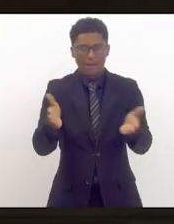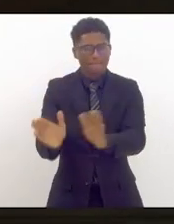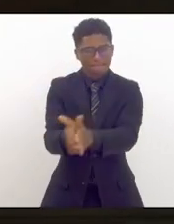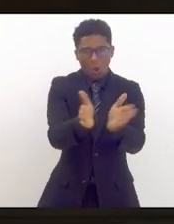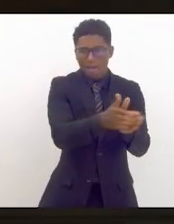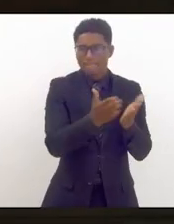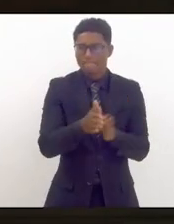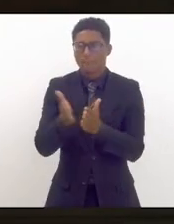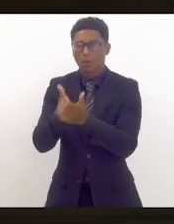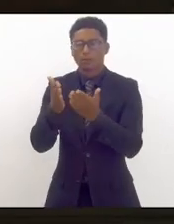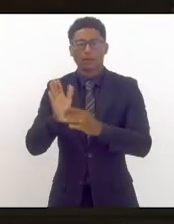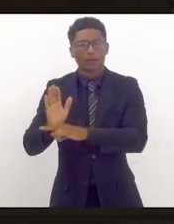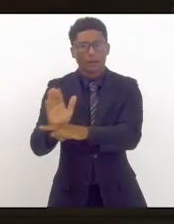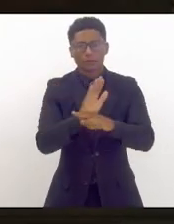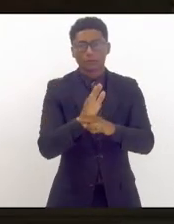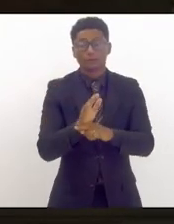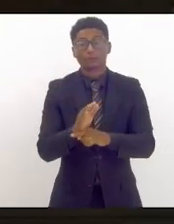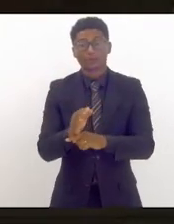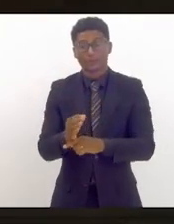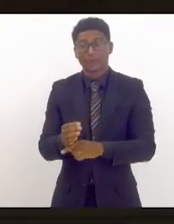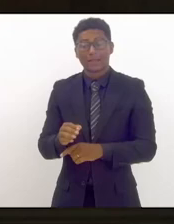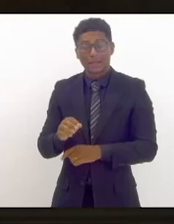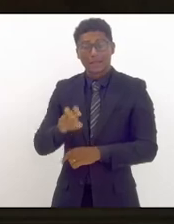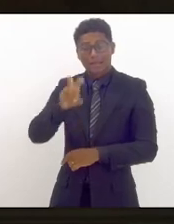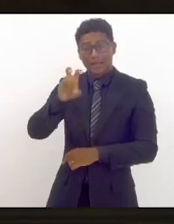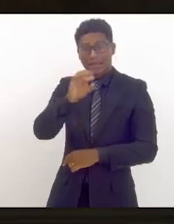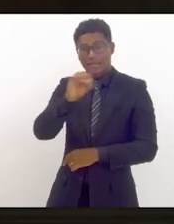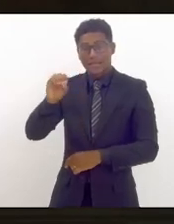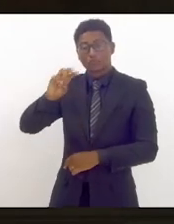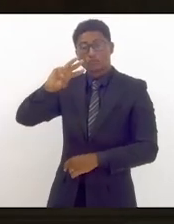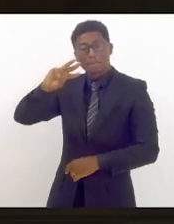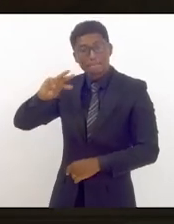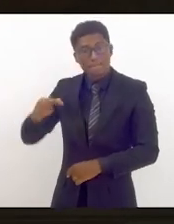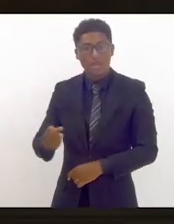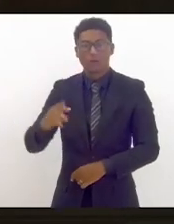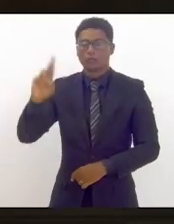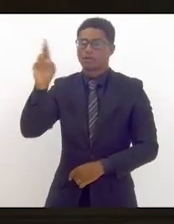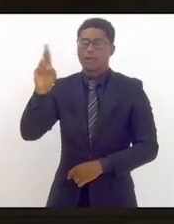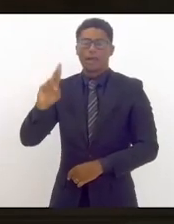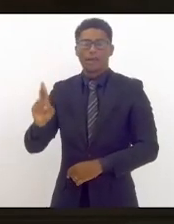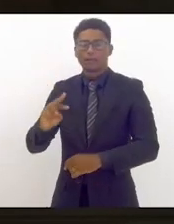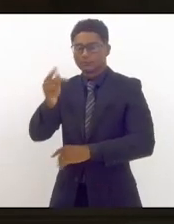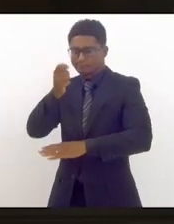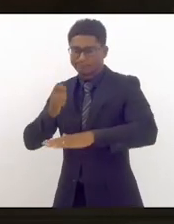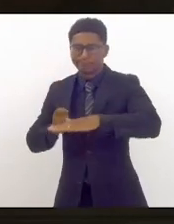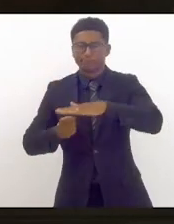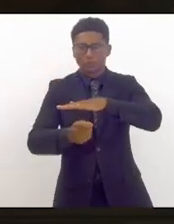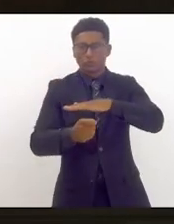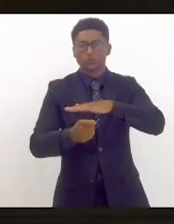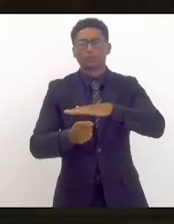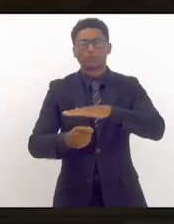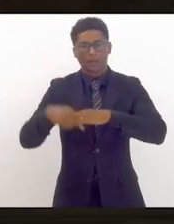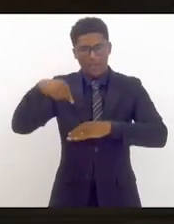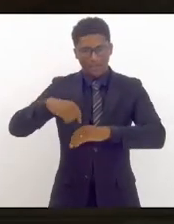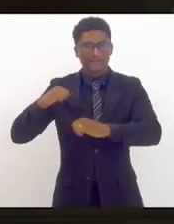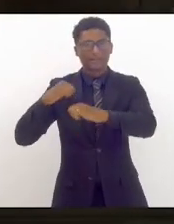de R$500 milhões na economia de todos os 92 municípios do Estado. Também foi